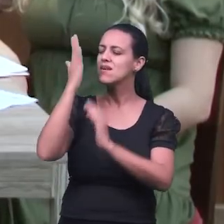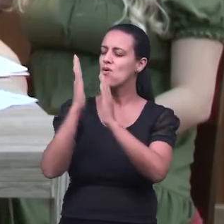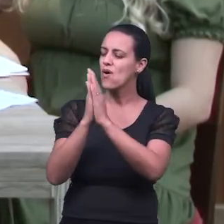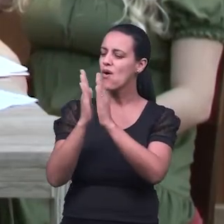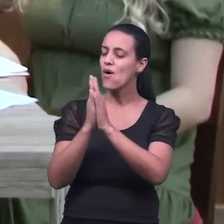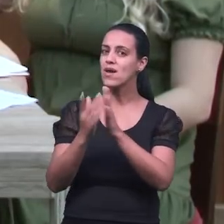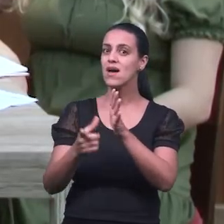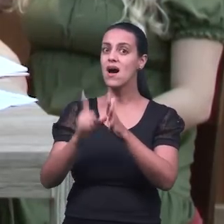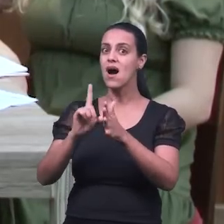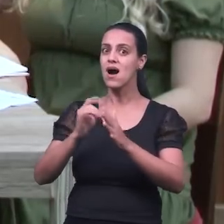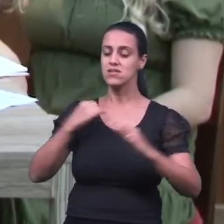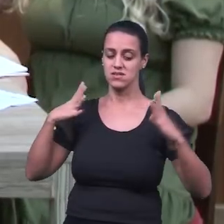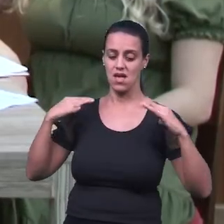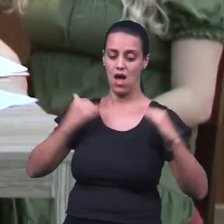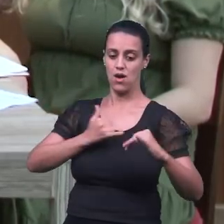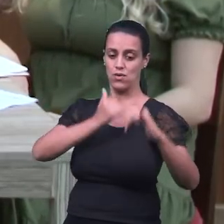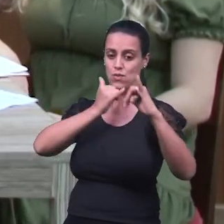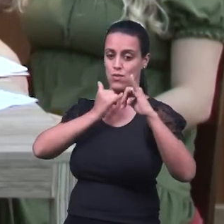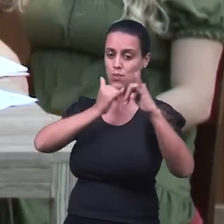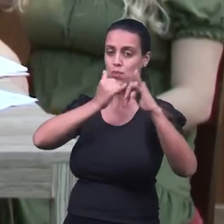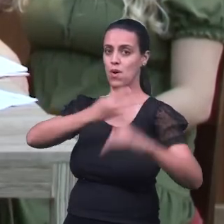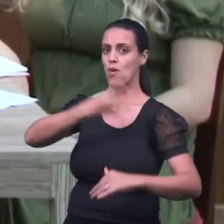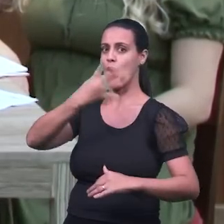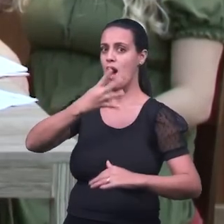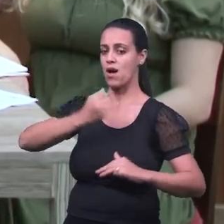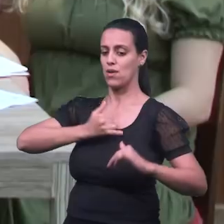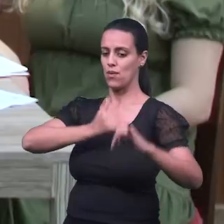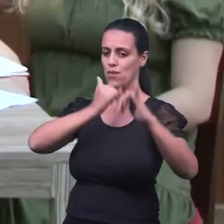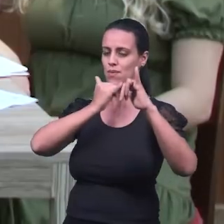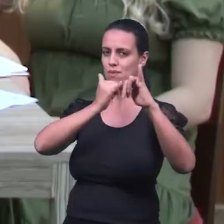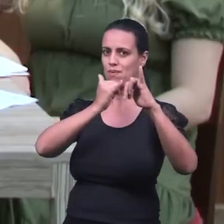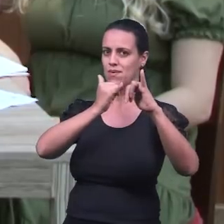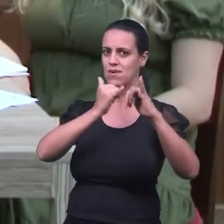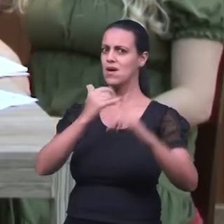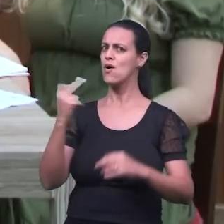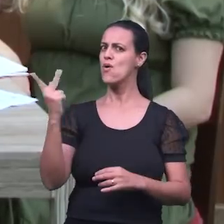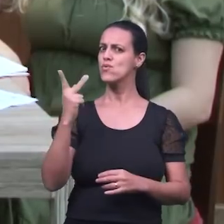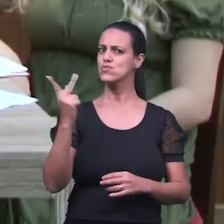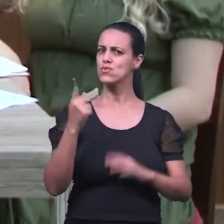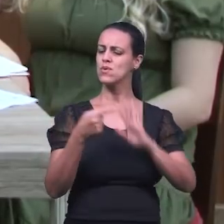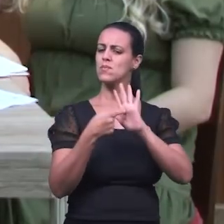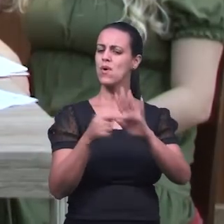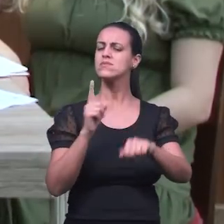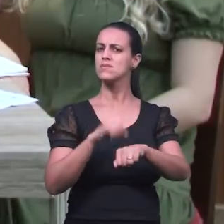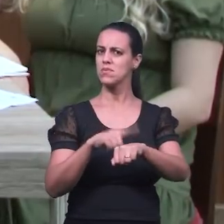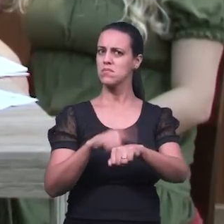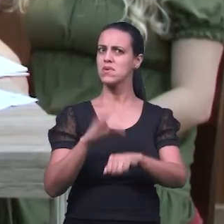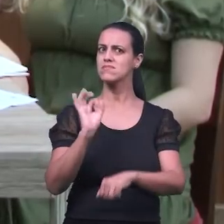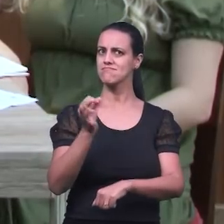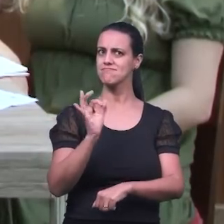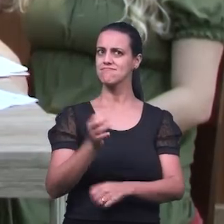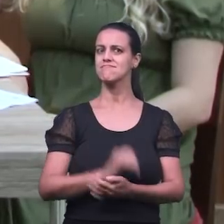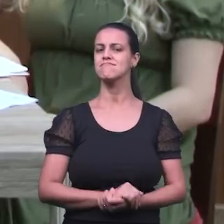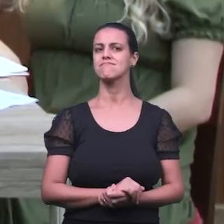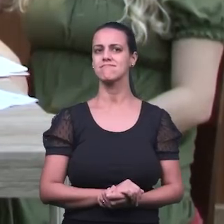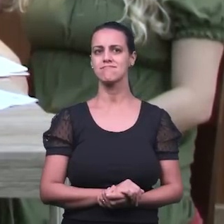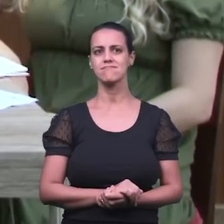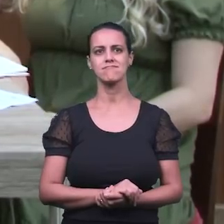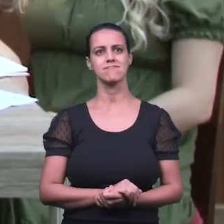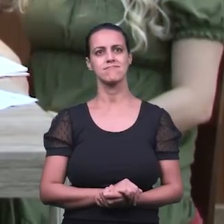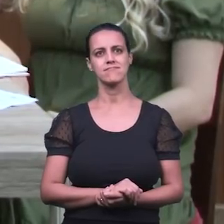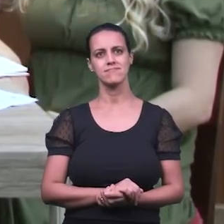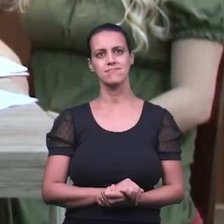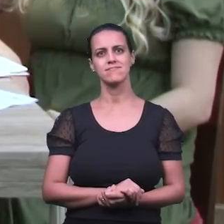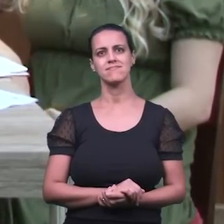antes do toque da quarta trombeta. E a gente vê que os dois irmãos eles falaram justamente sobre esse momento. Uma bênção as respostas.